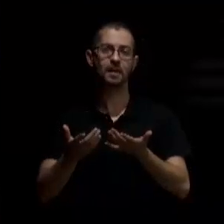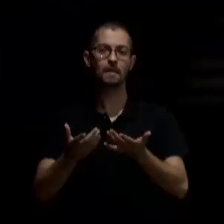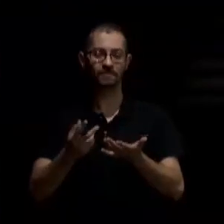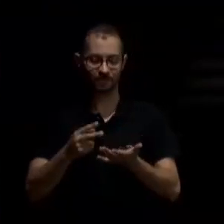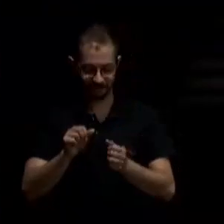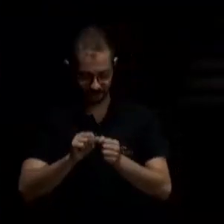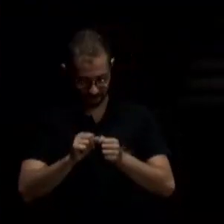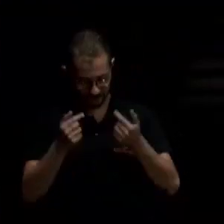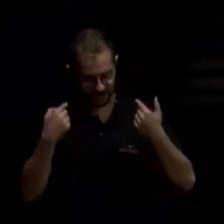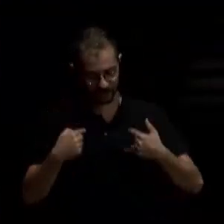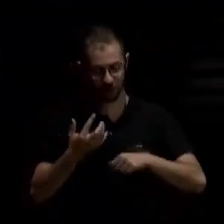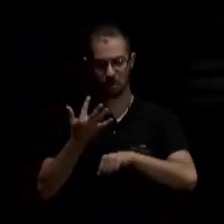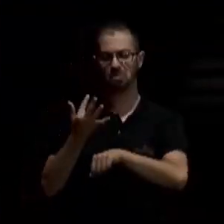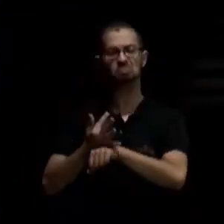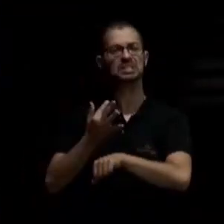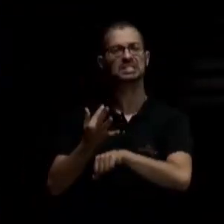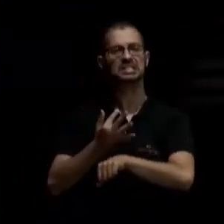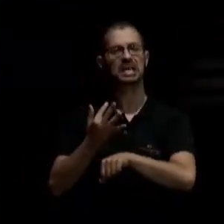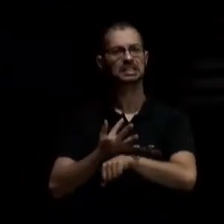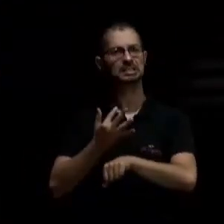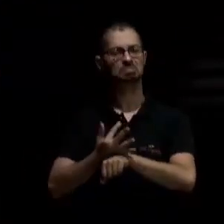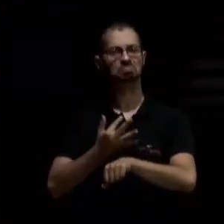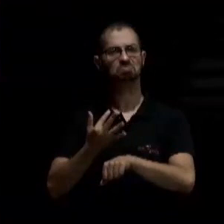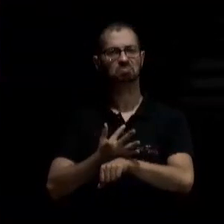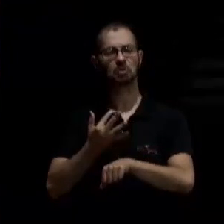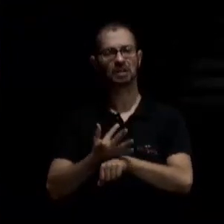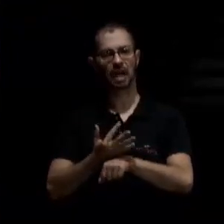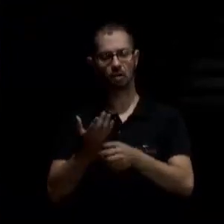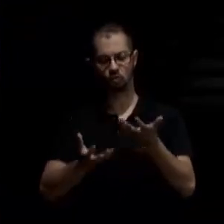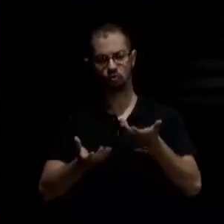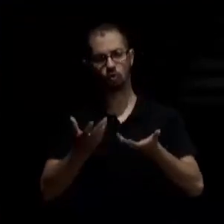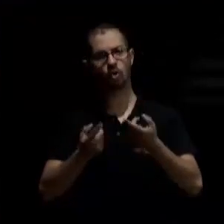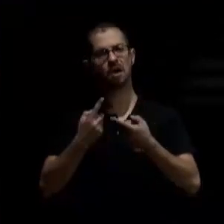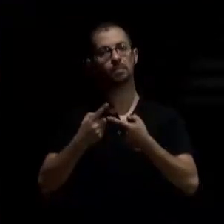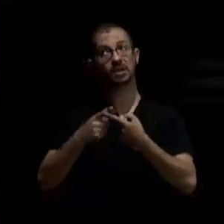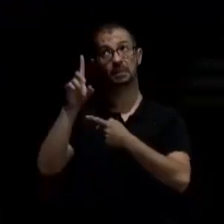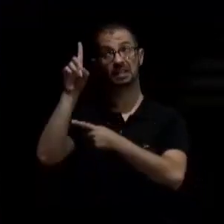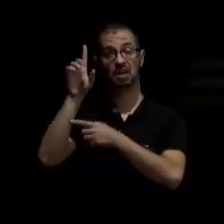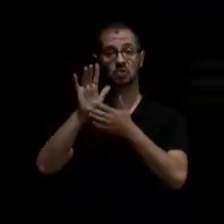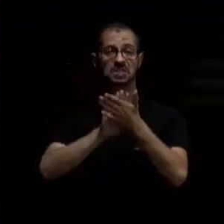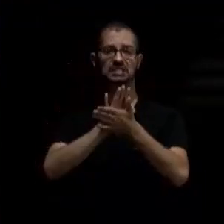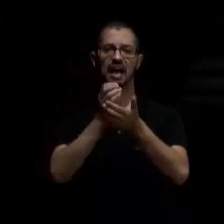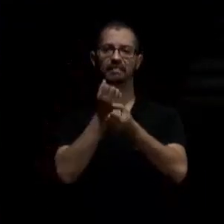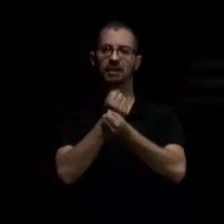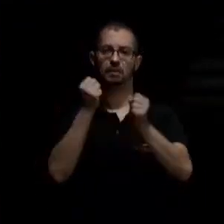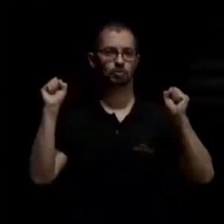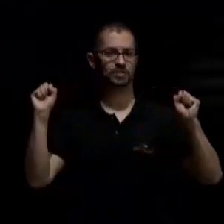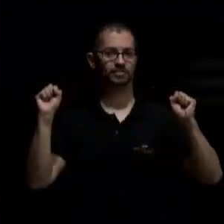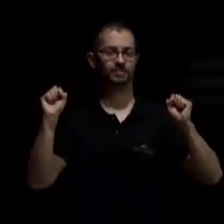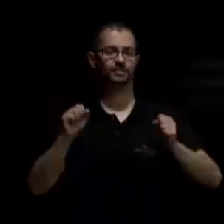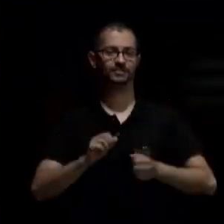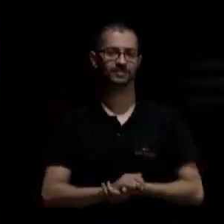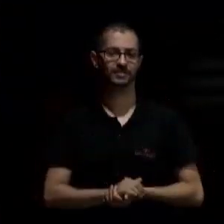das células deles para suportar o fogo. Porque para Deus nada é impossível. E